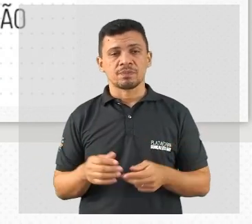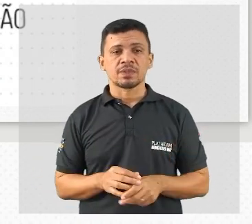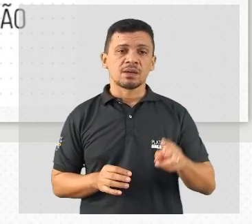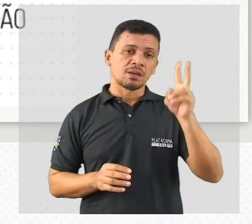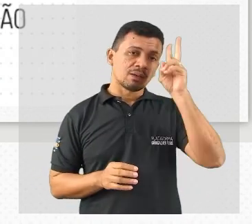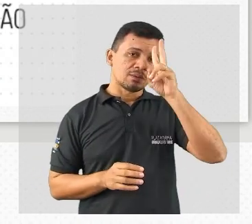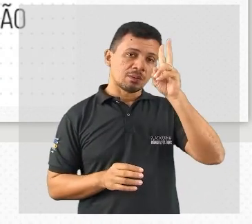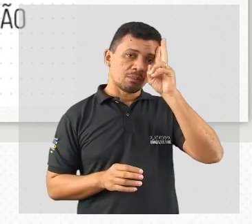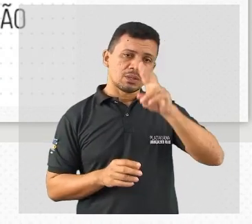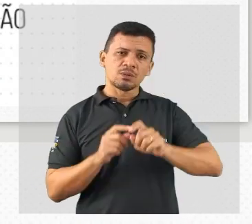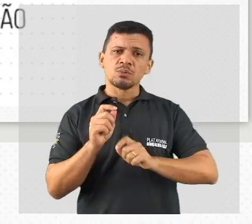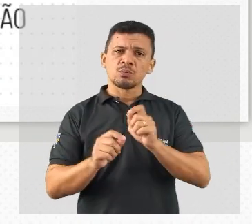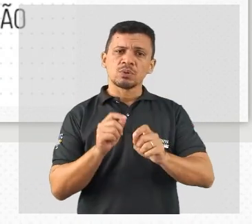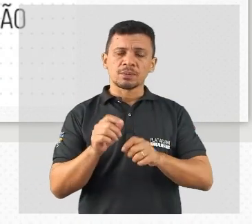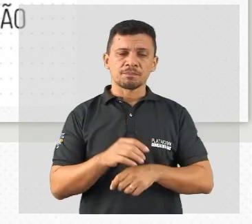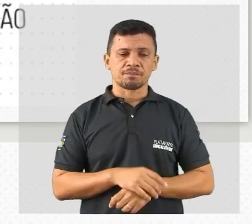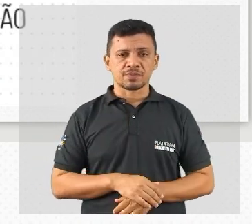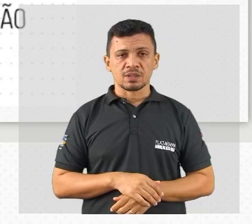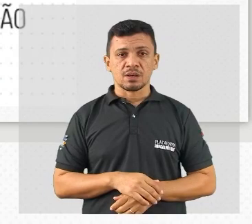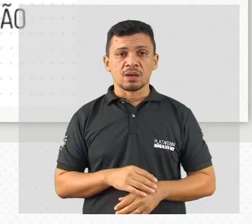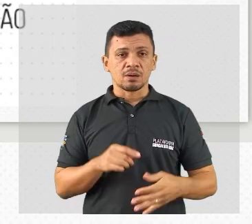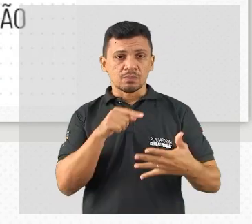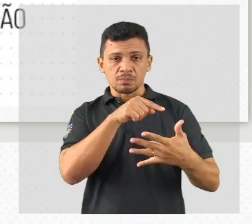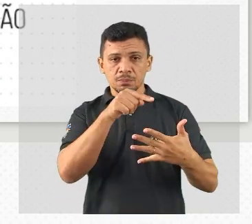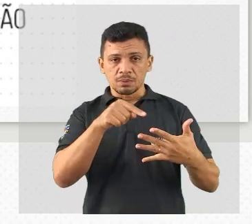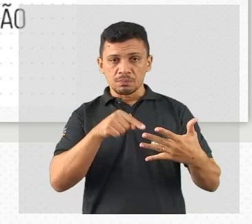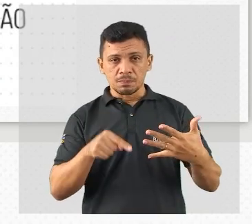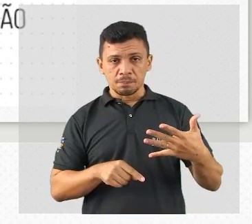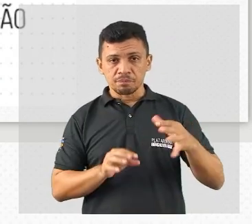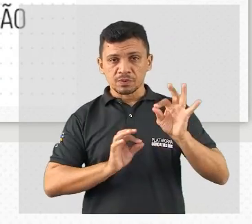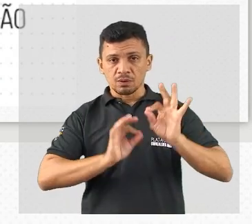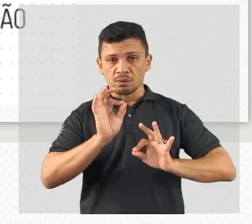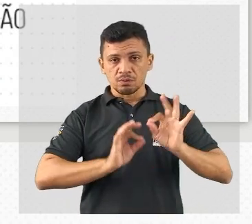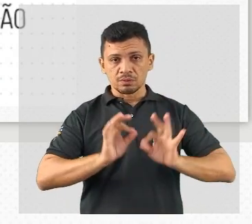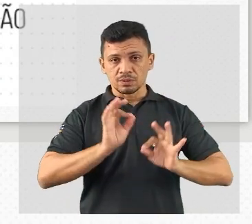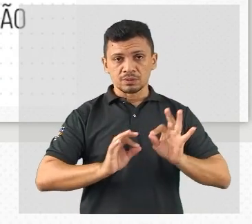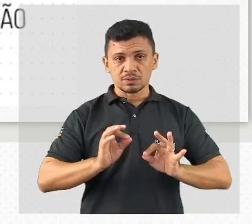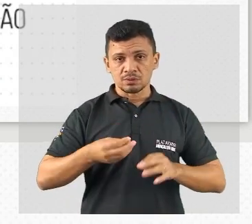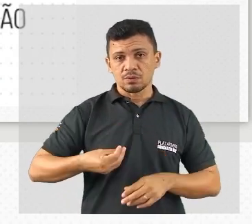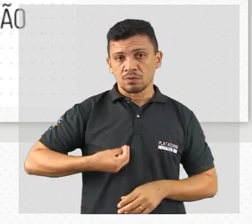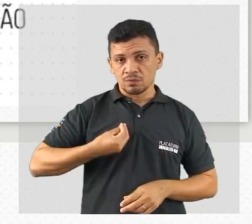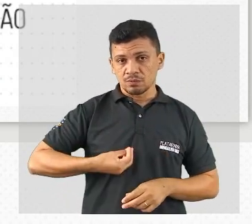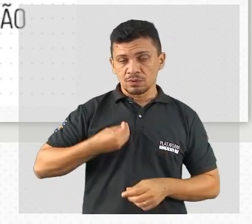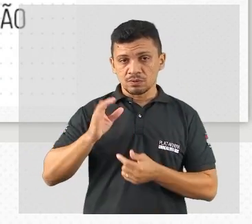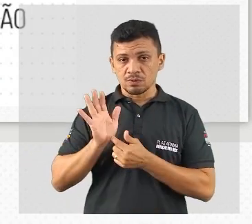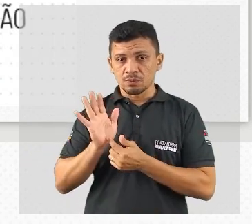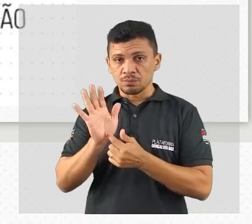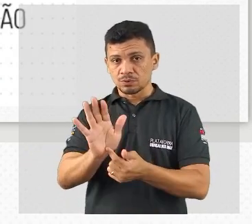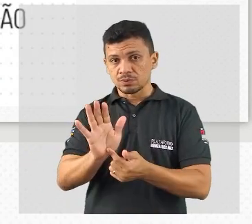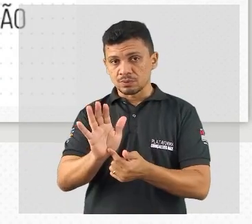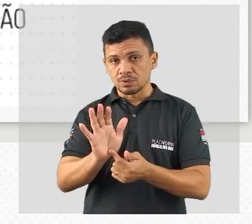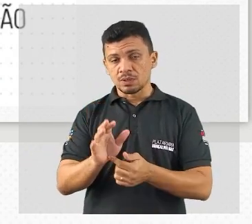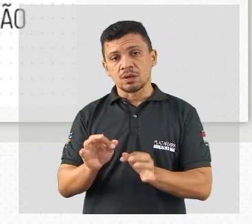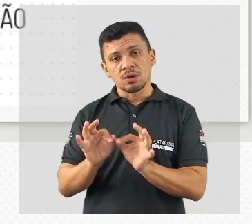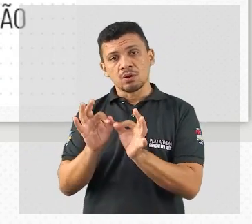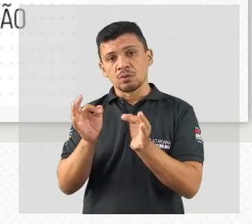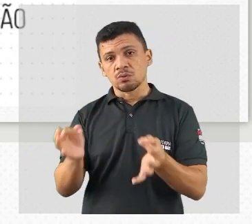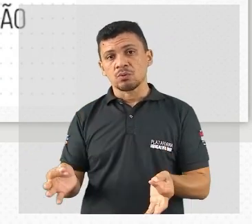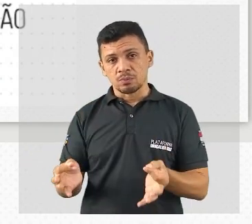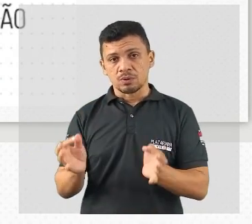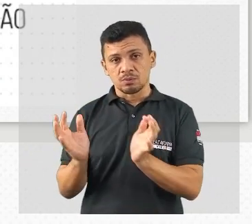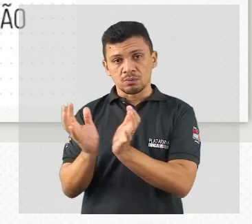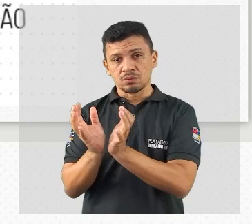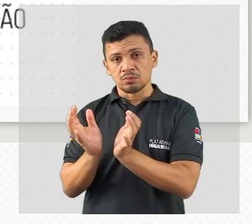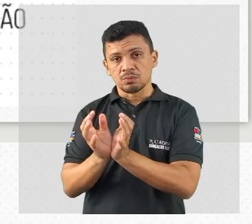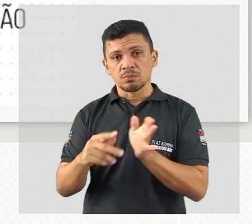Lembrando, pessoal, que essa formação, essa organização do ser vivo que eu estou mostrando para vocês, ela é comum no reino